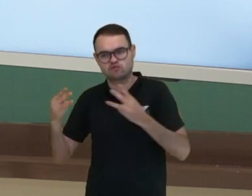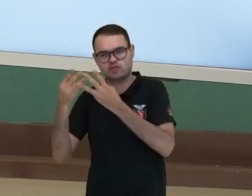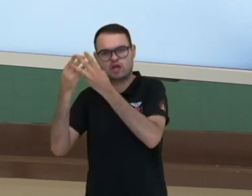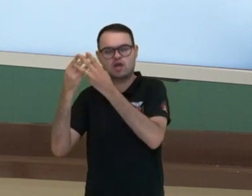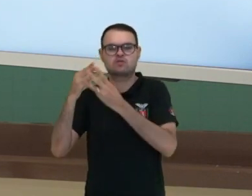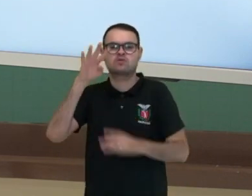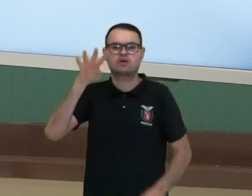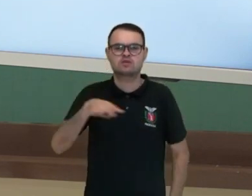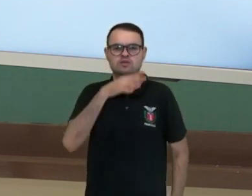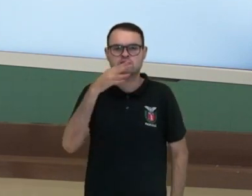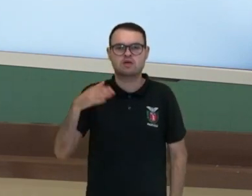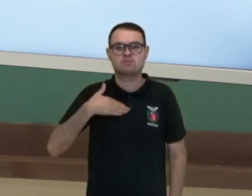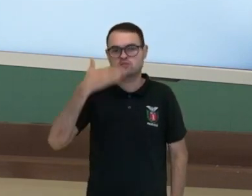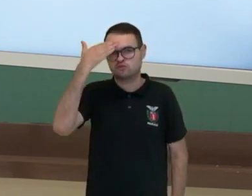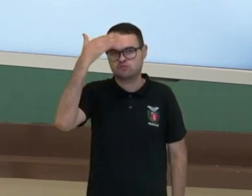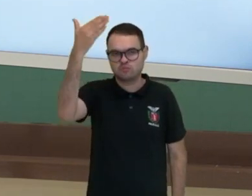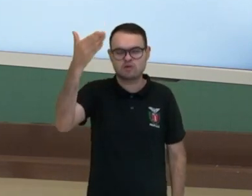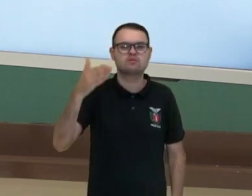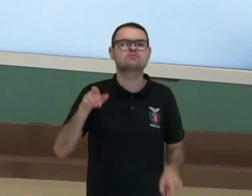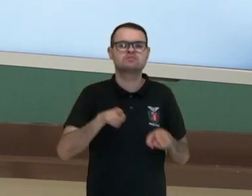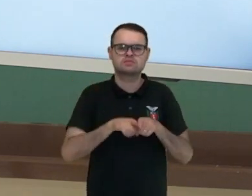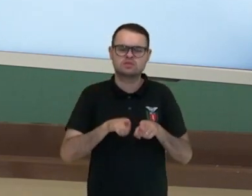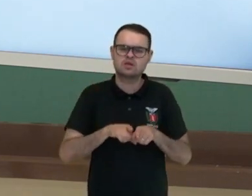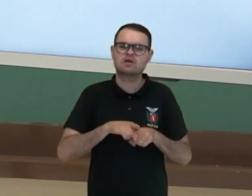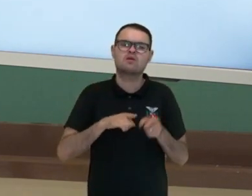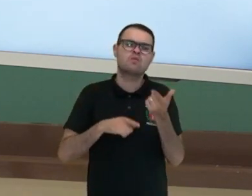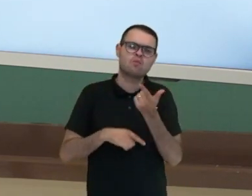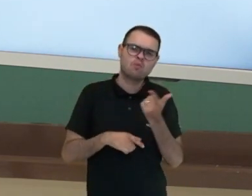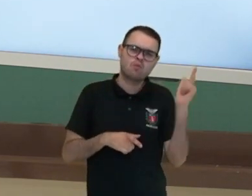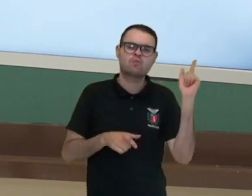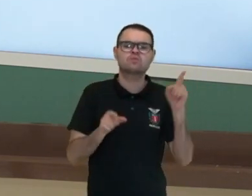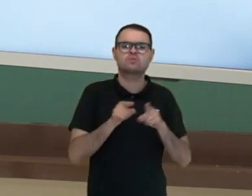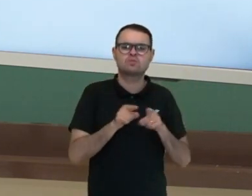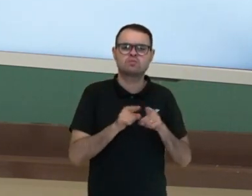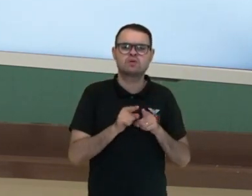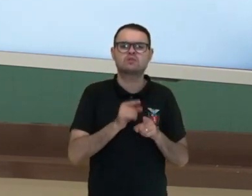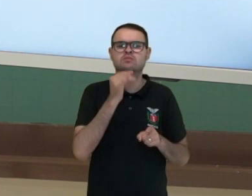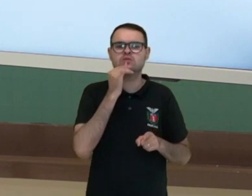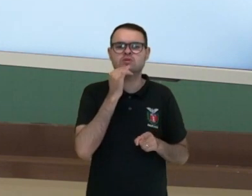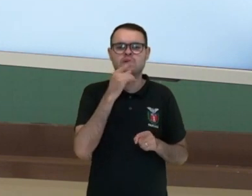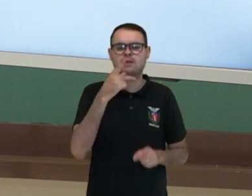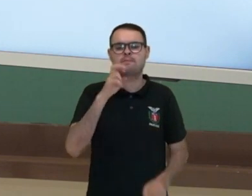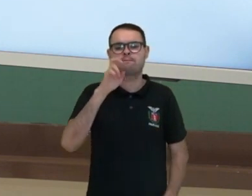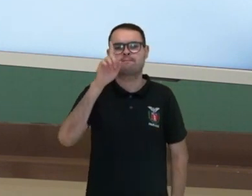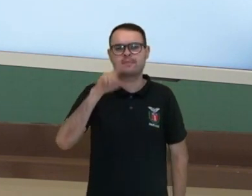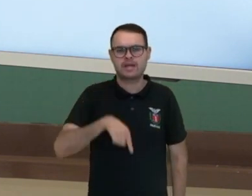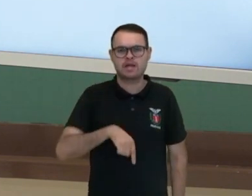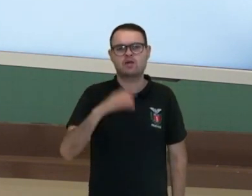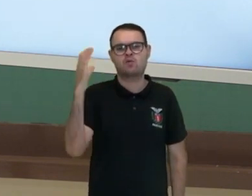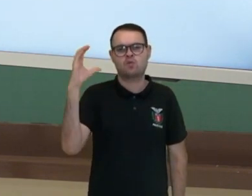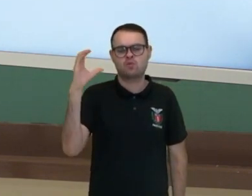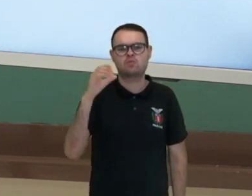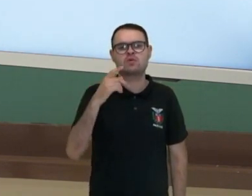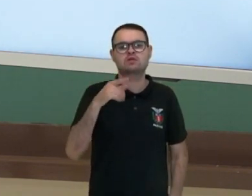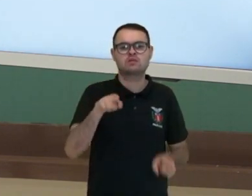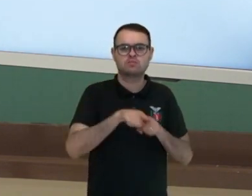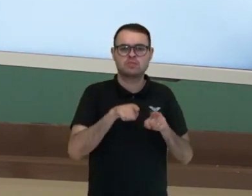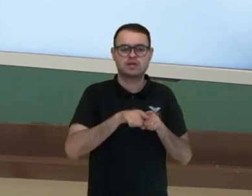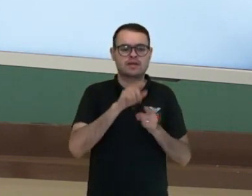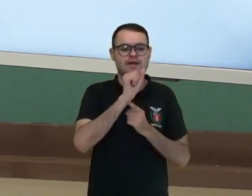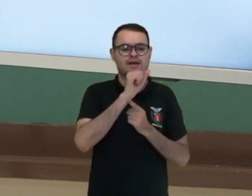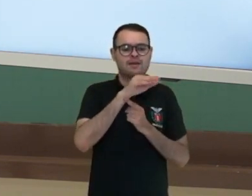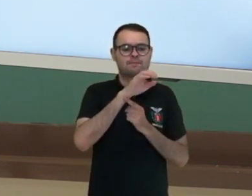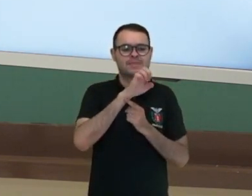calendário muçulmano, né? Existiram calendários dos povos pré-colombianos, dos povos ameríndios. Então,